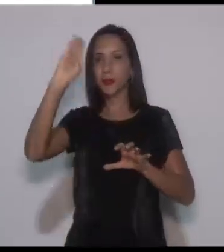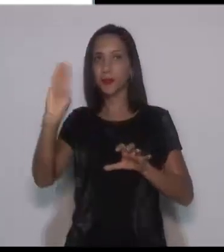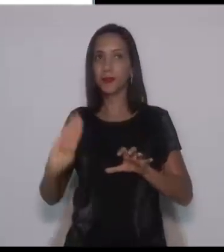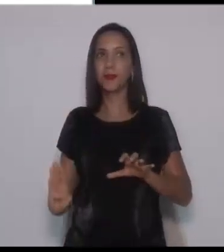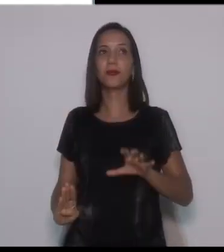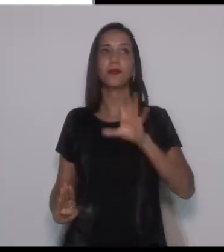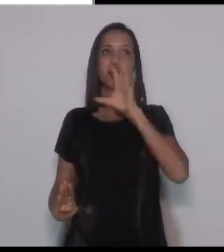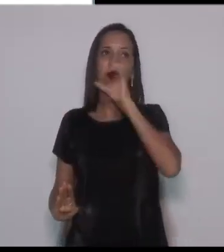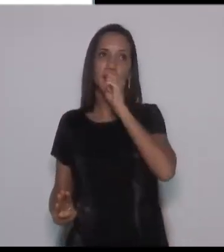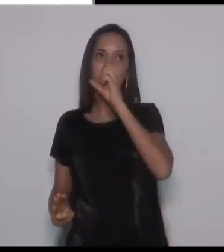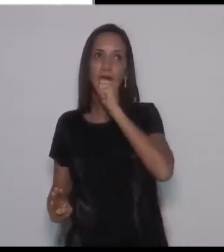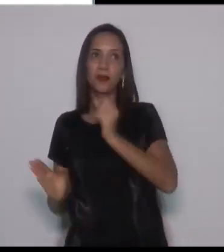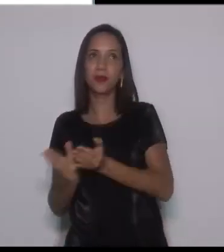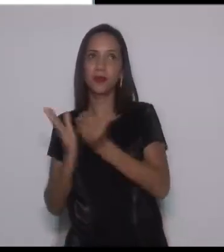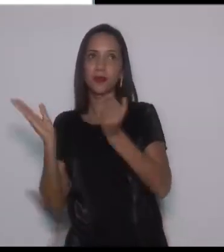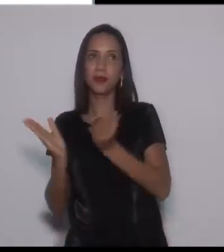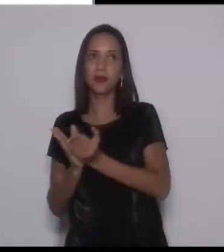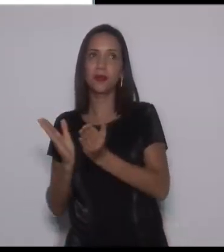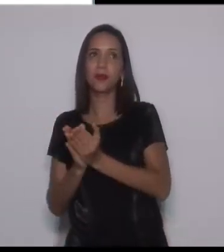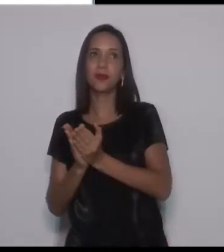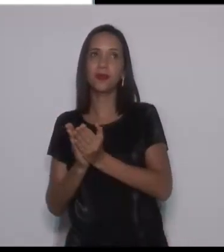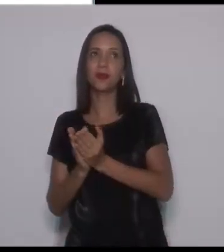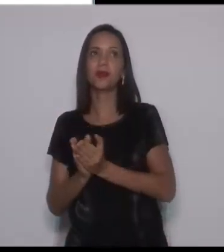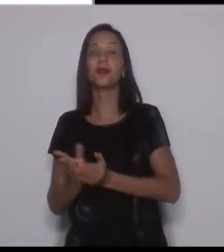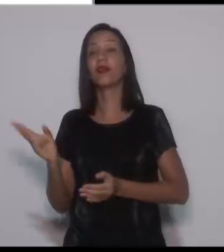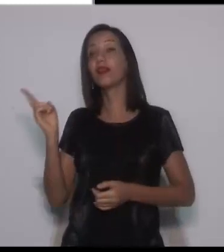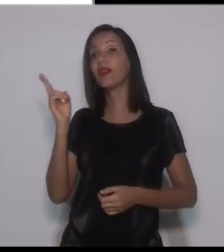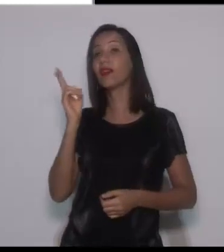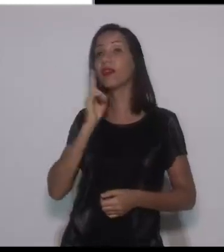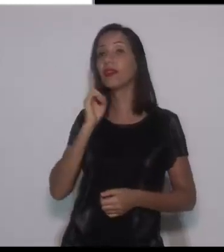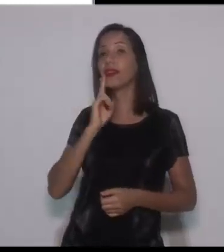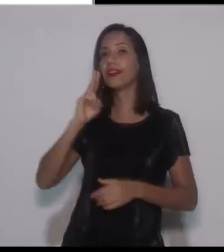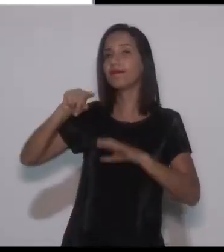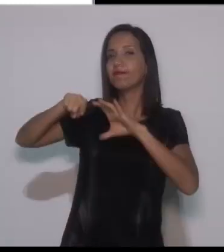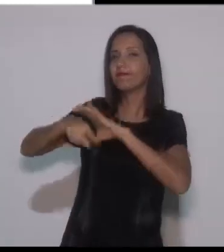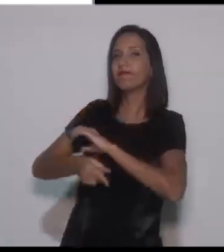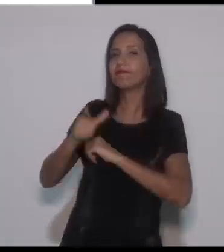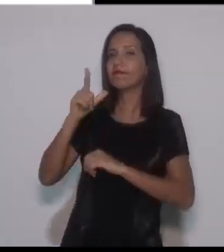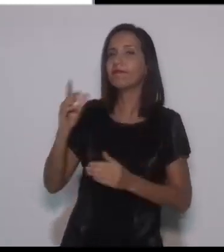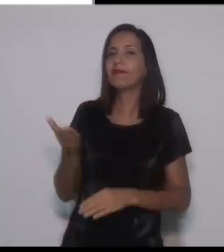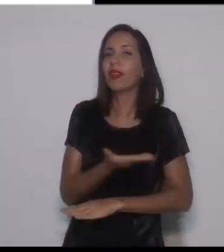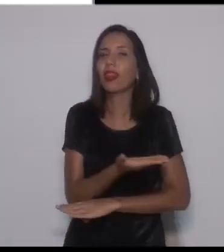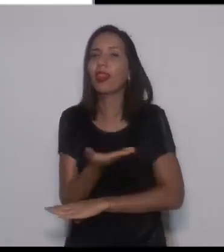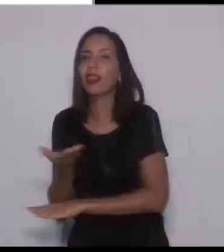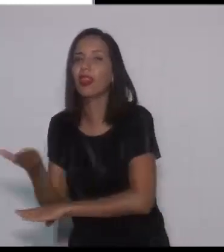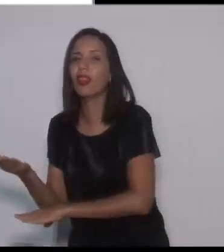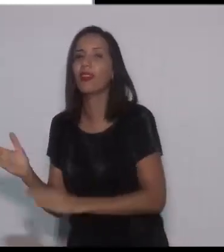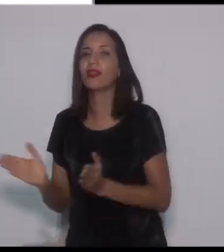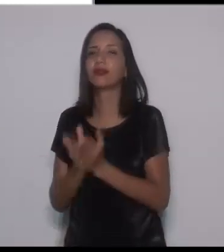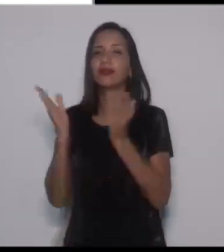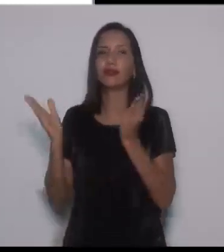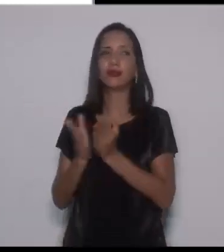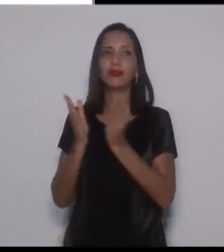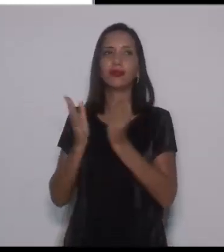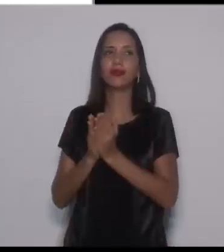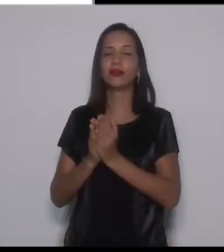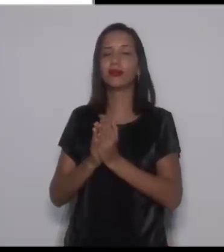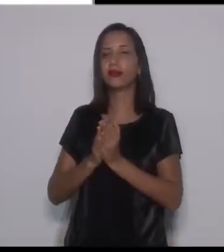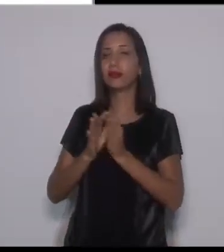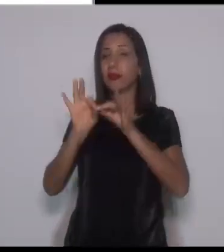são os pobres, e ali o vinho, extremamente pobres. Para não se estender, eu vou dar atenção no